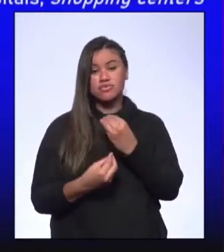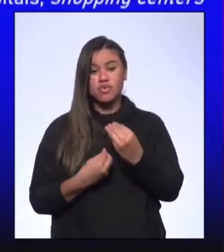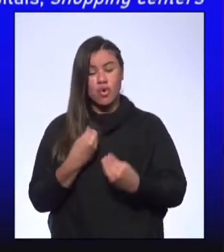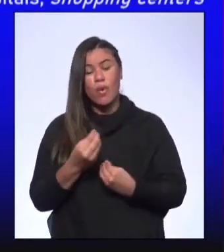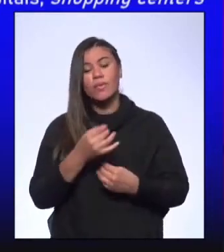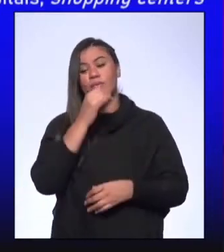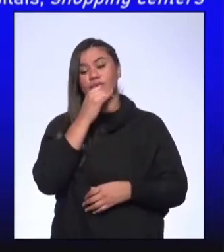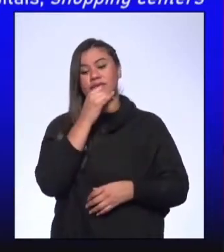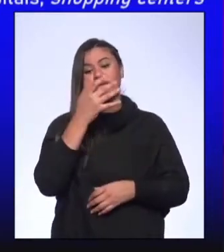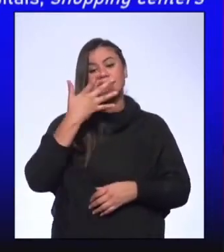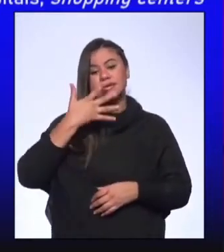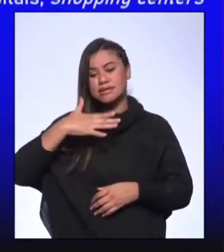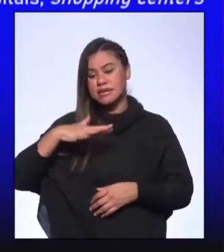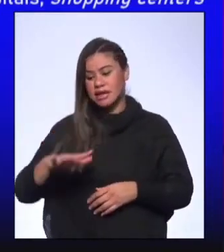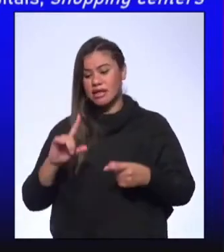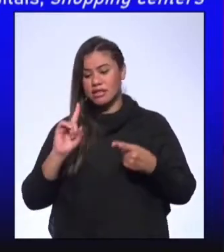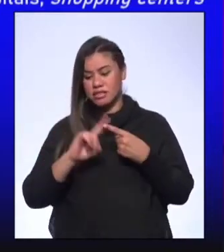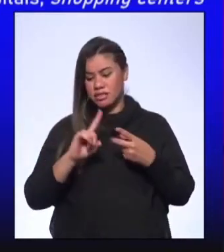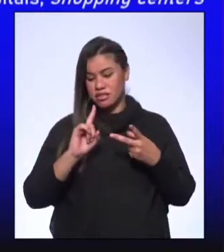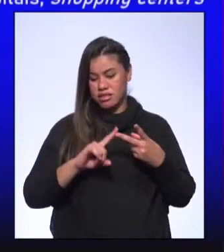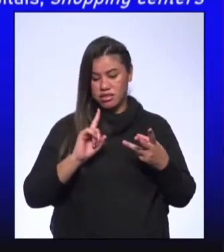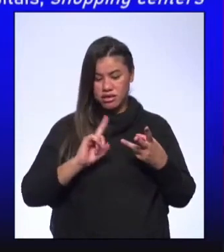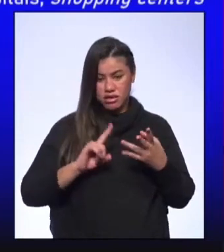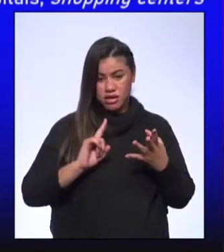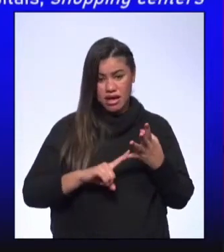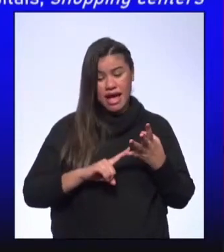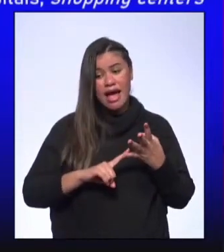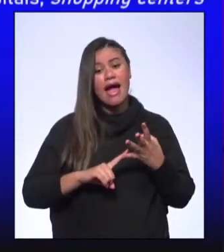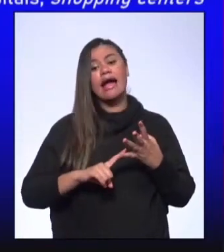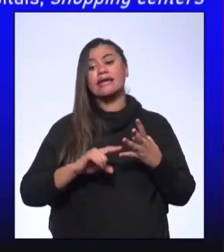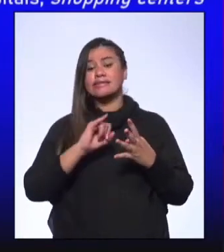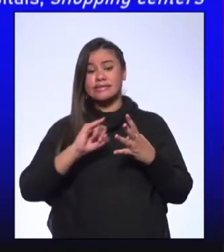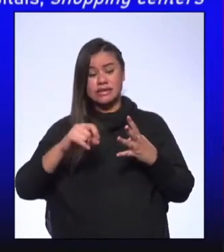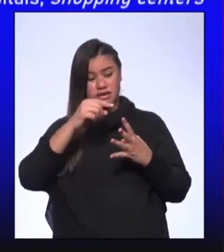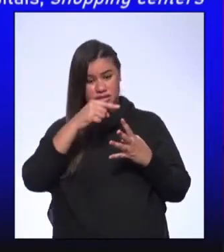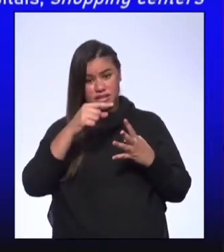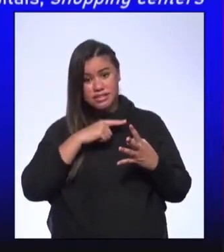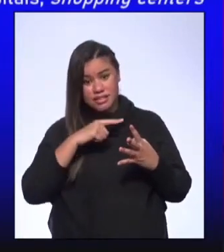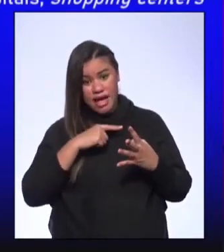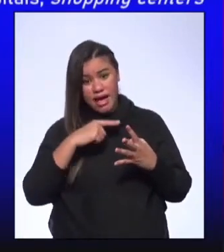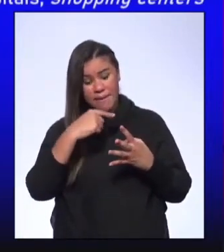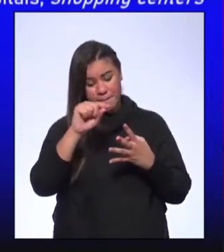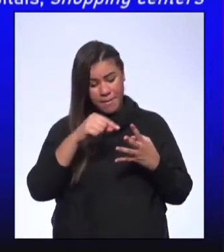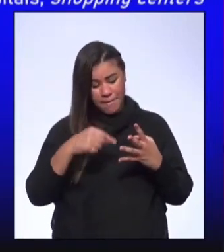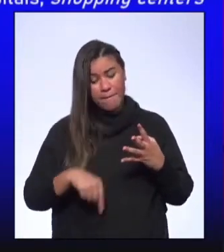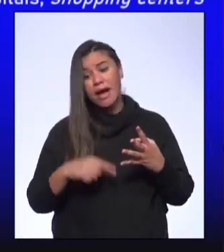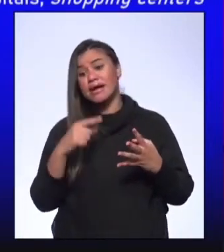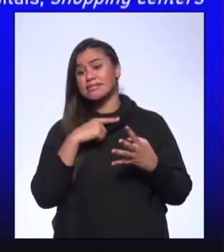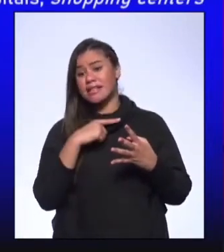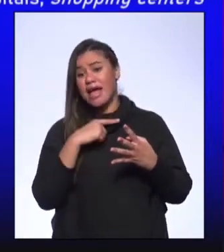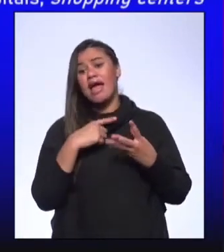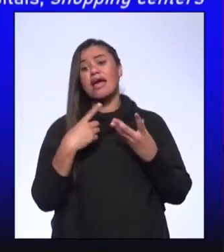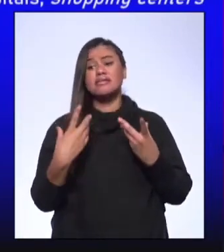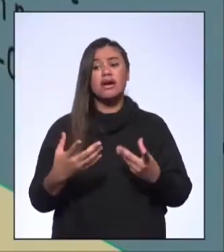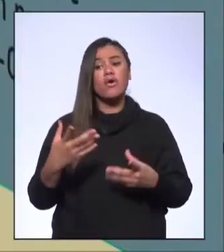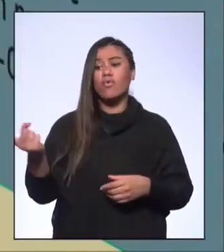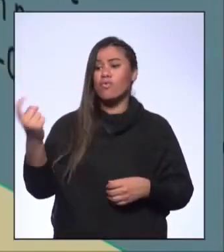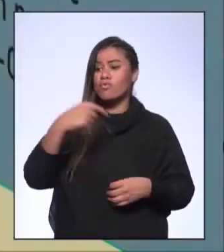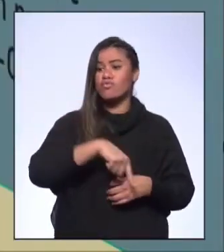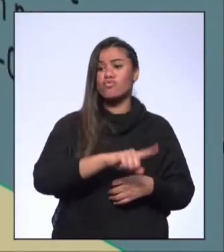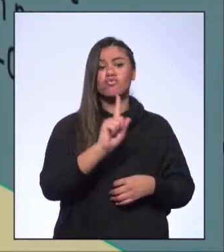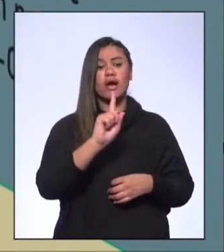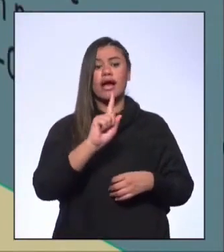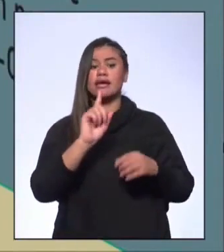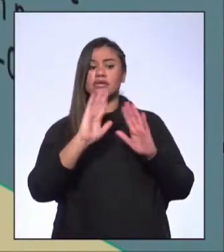apresente sintoma X, Y, Z, ela não deverá vir à escola e a gente faria campanhas de educação nesse sentido.